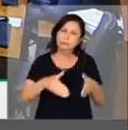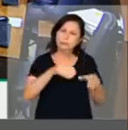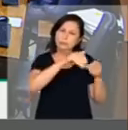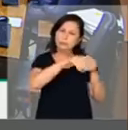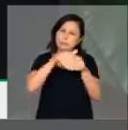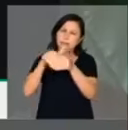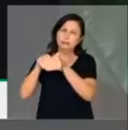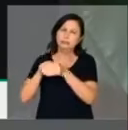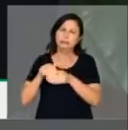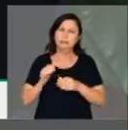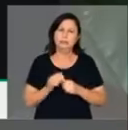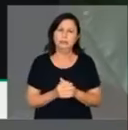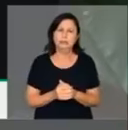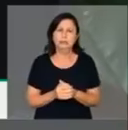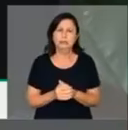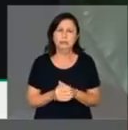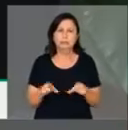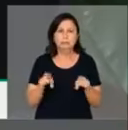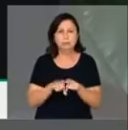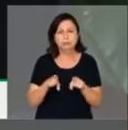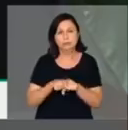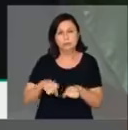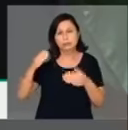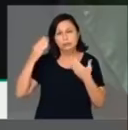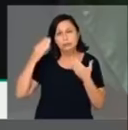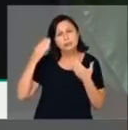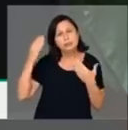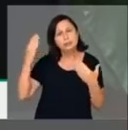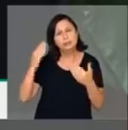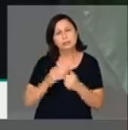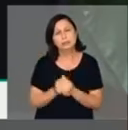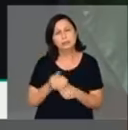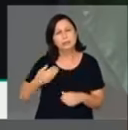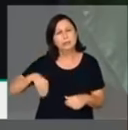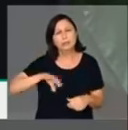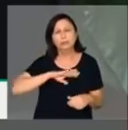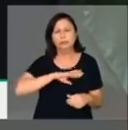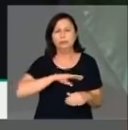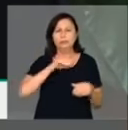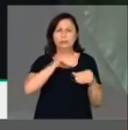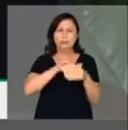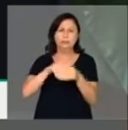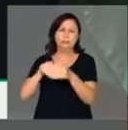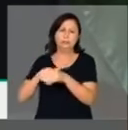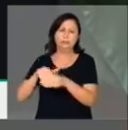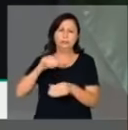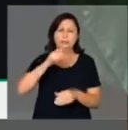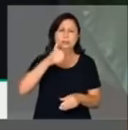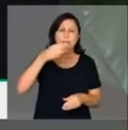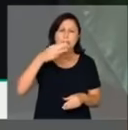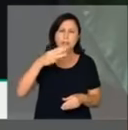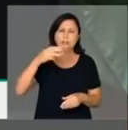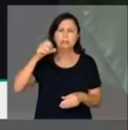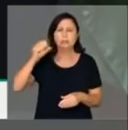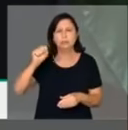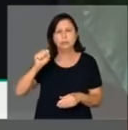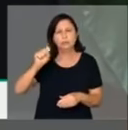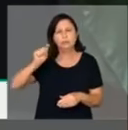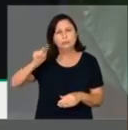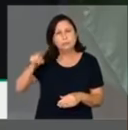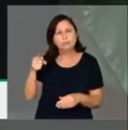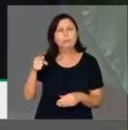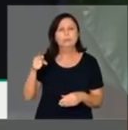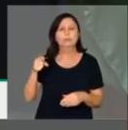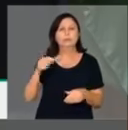eleição e agradecer aos nossos eleitores, 138 mil votos